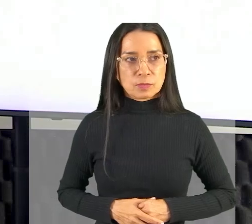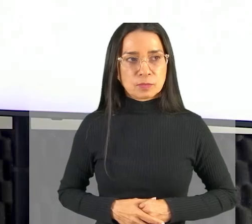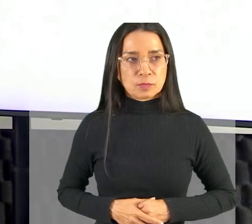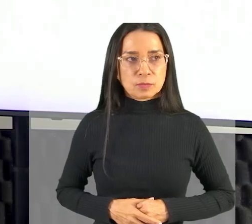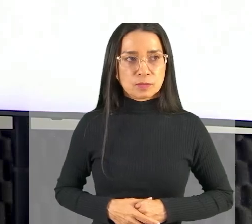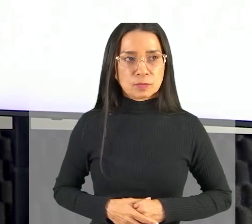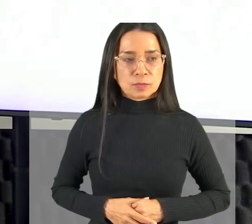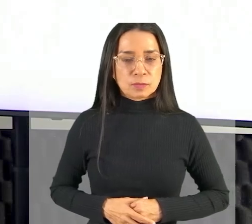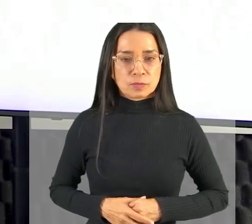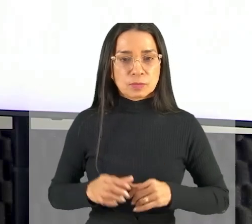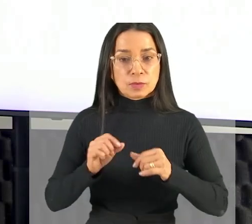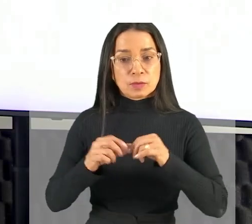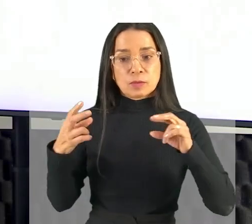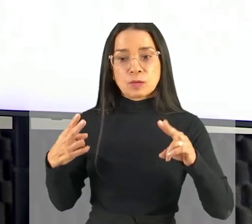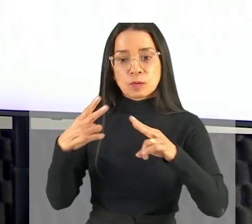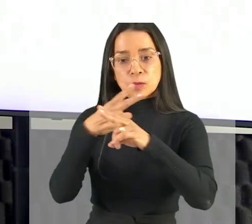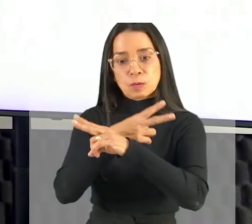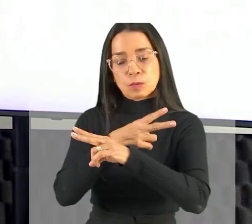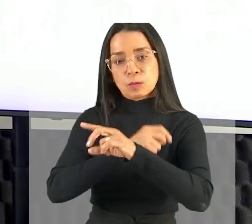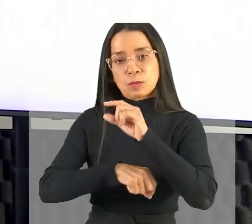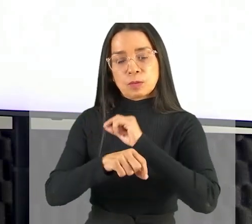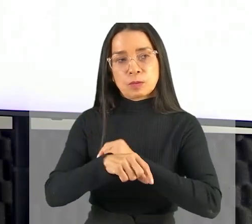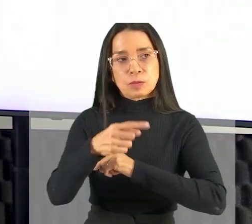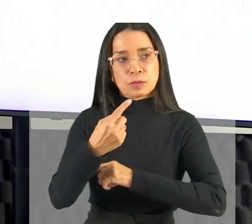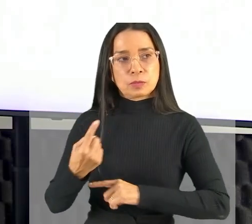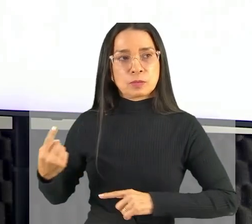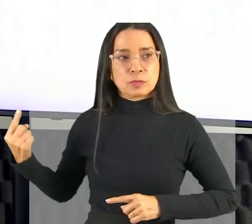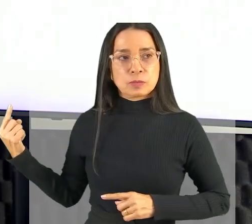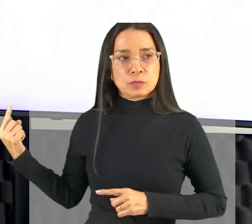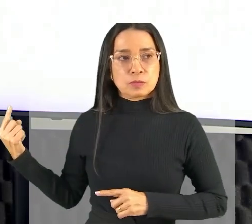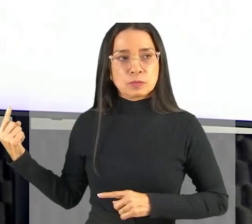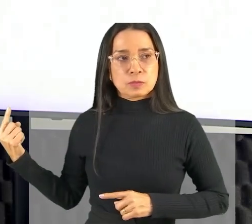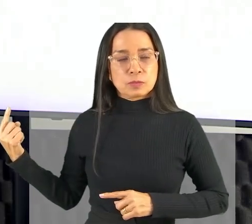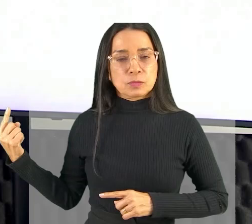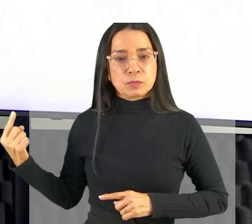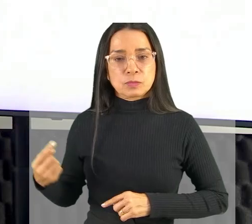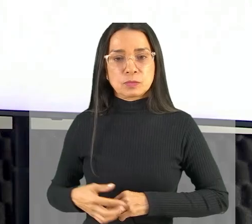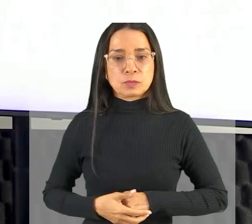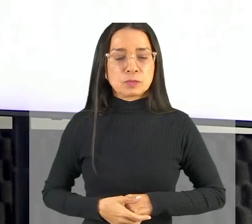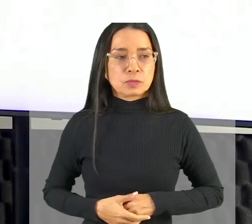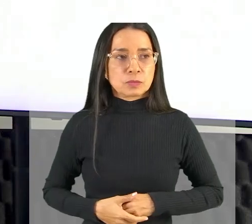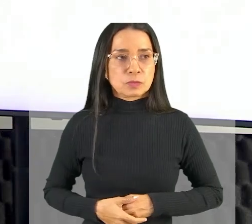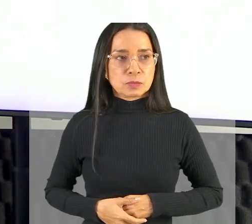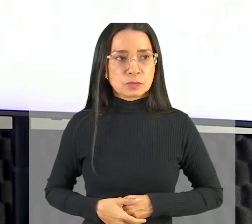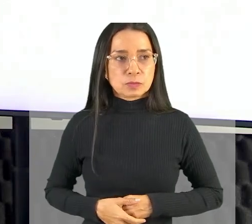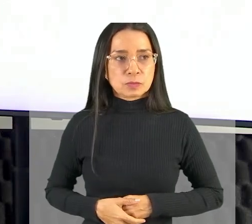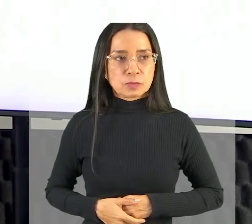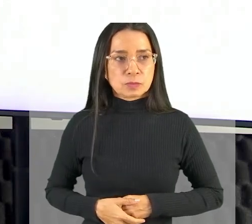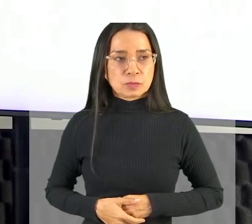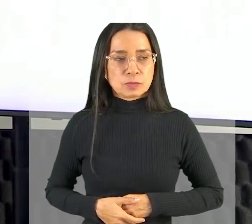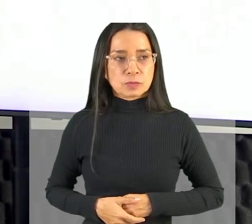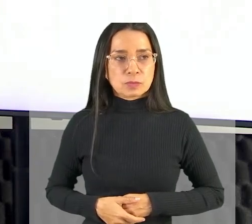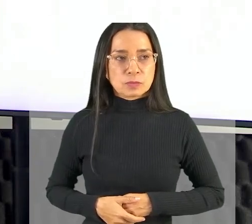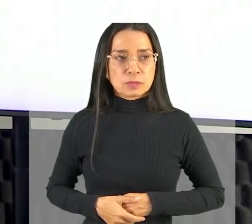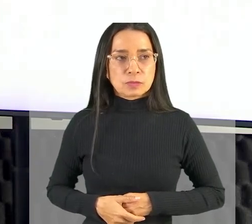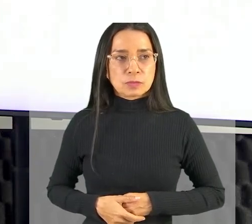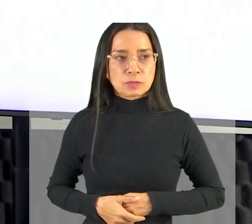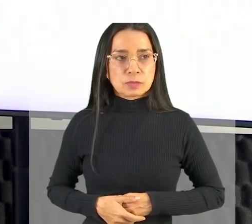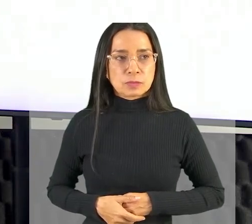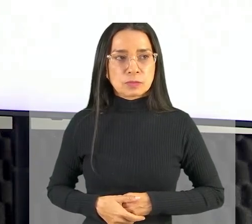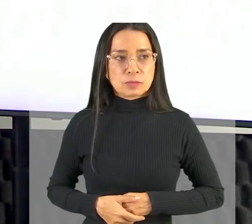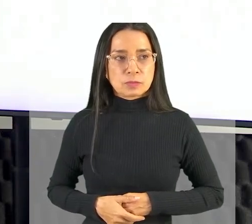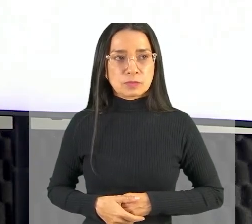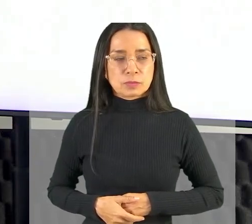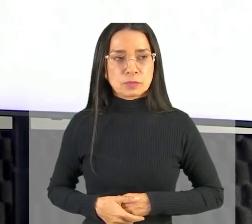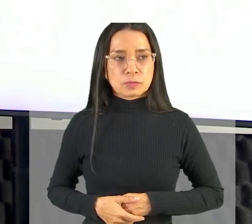mistério azão azinho que é letal azão